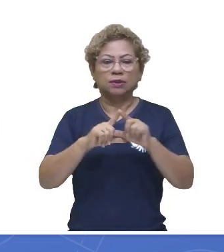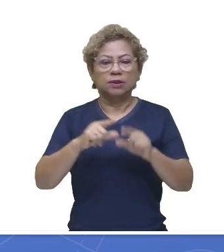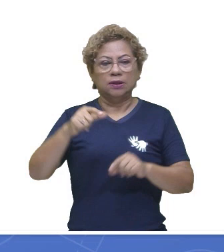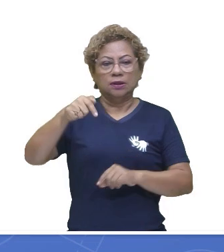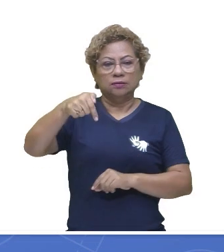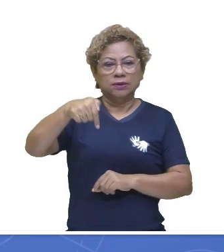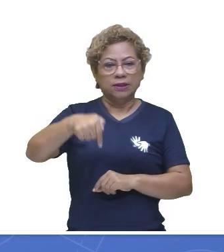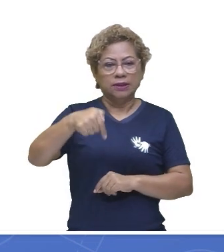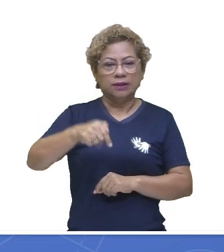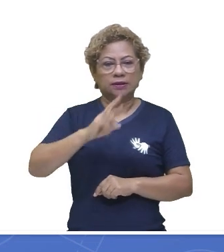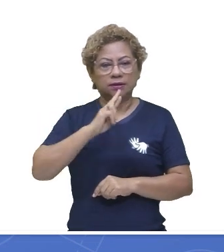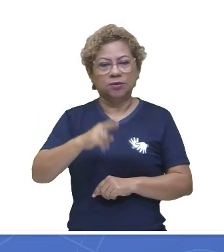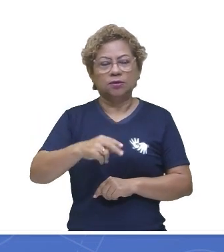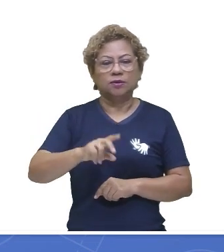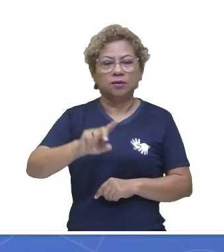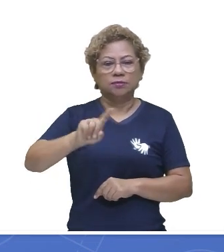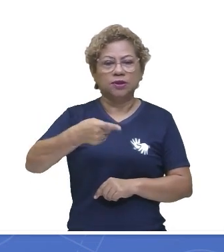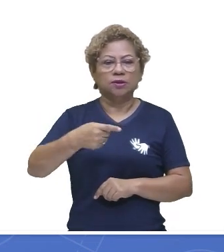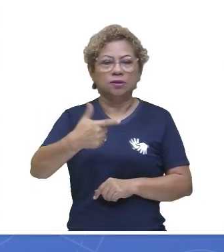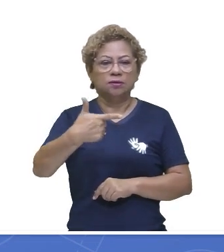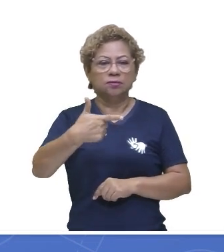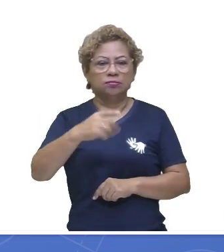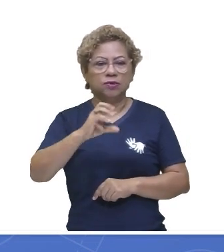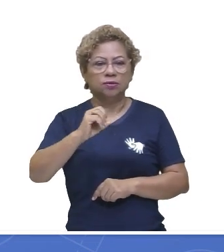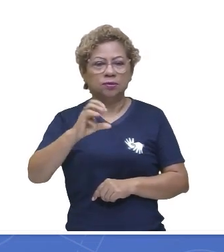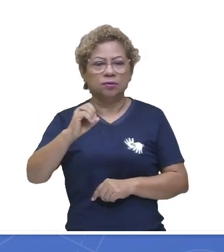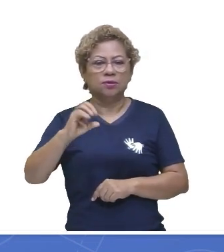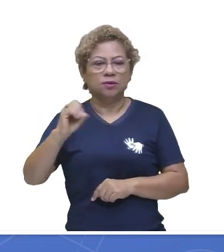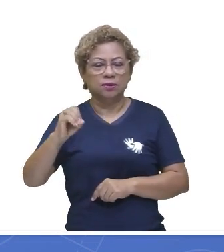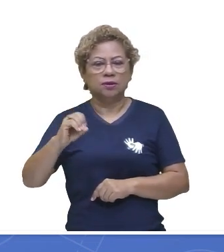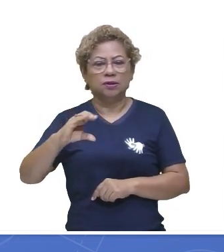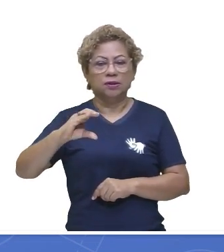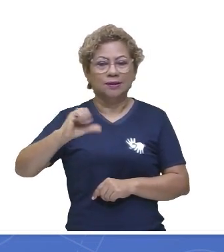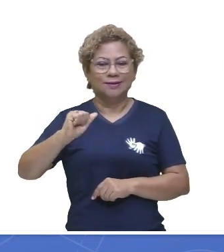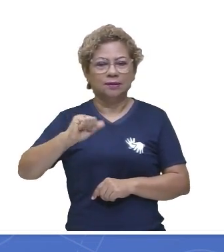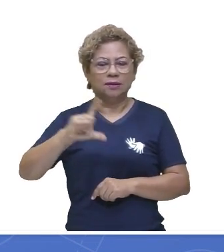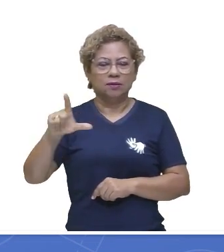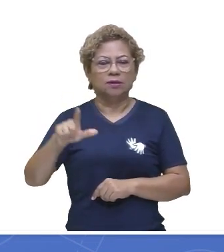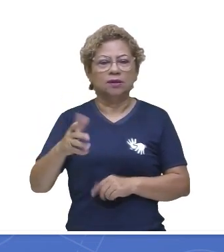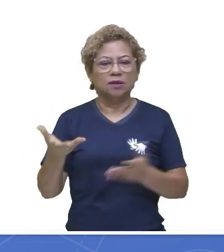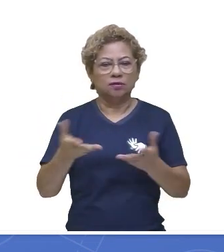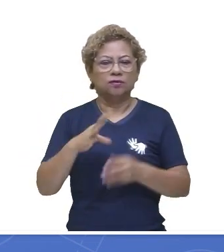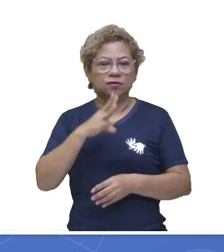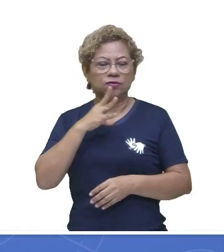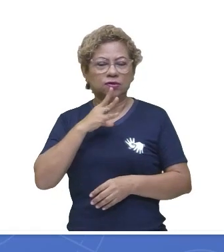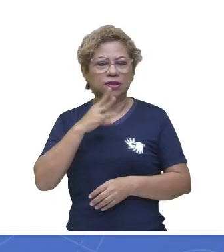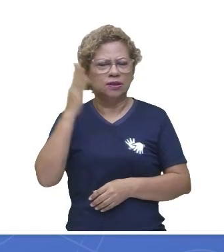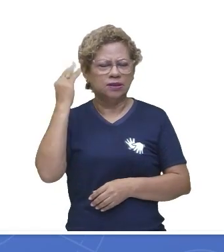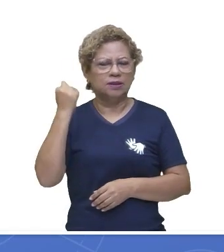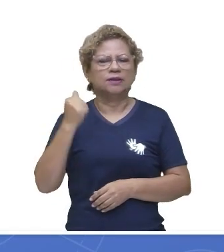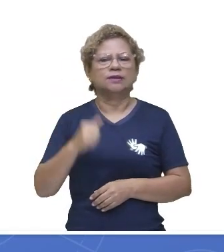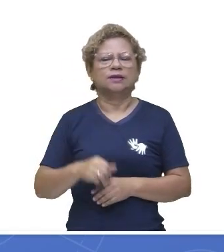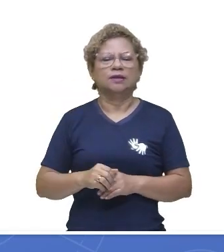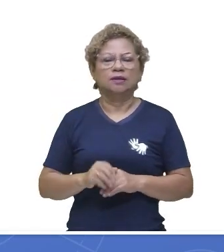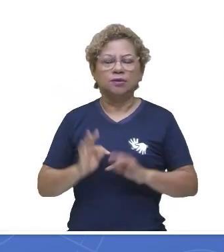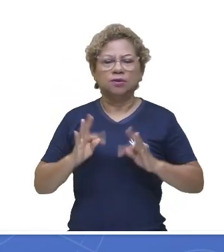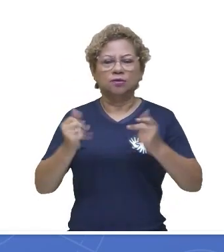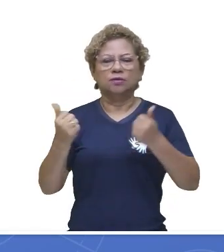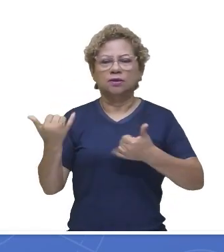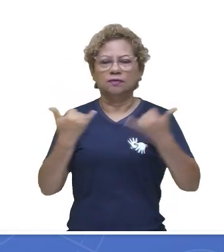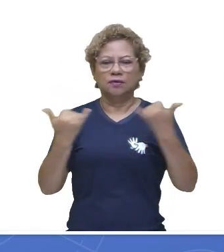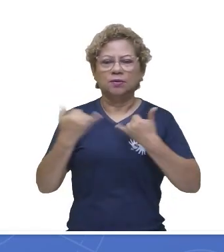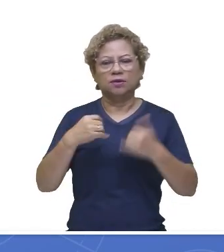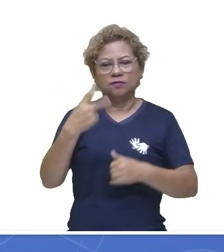na escala Celsius. Tudo bem, pessoal? Então agora que a gente já viu esses conceitos importantes da calorimetria, vamos para a